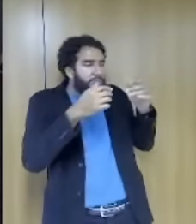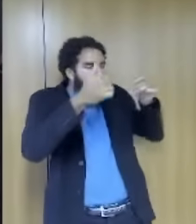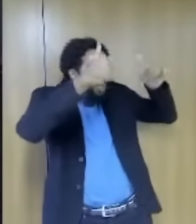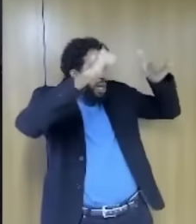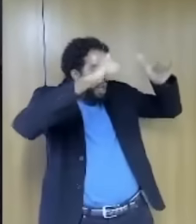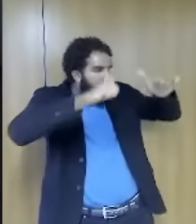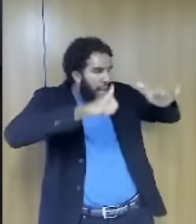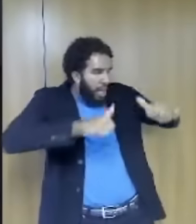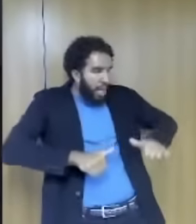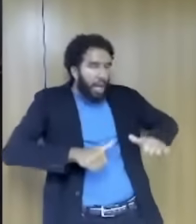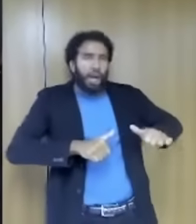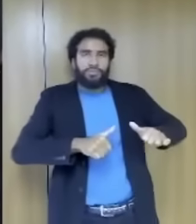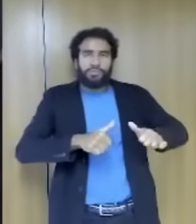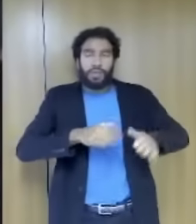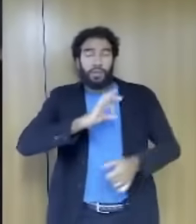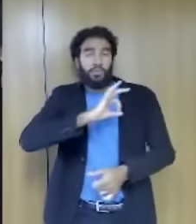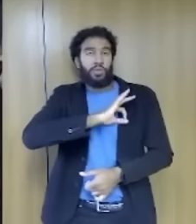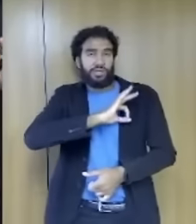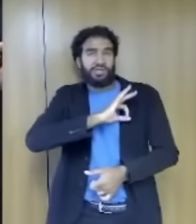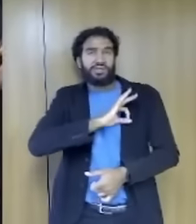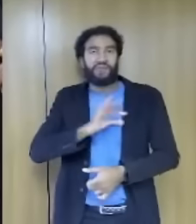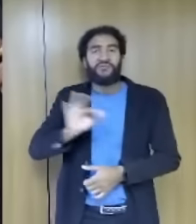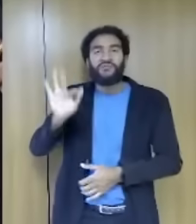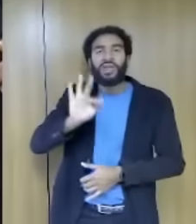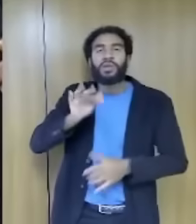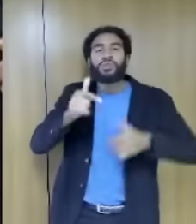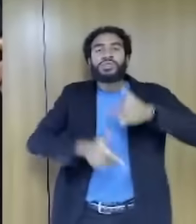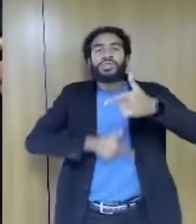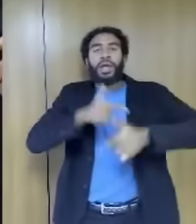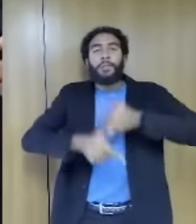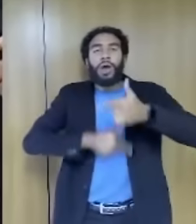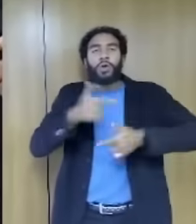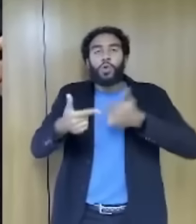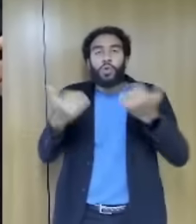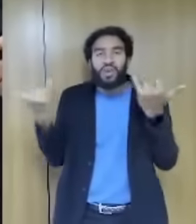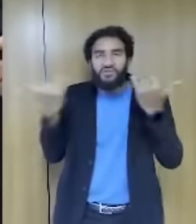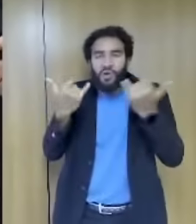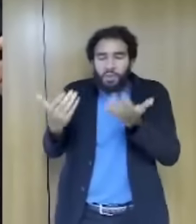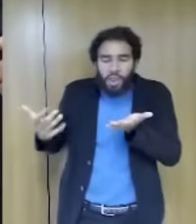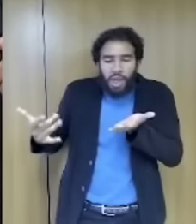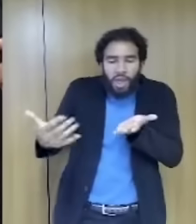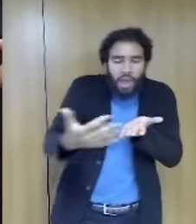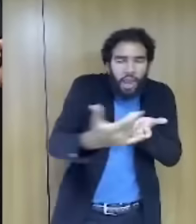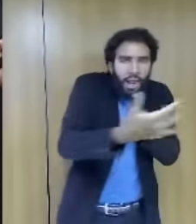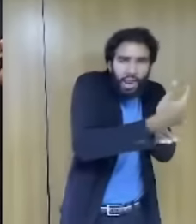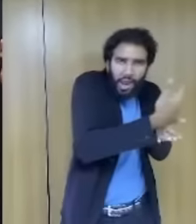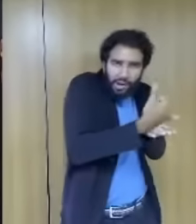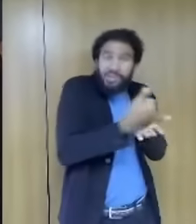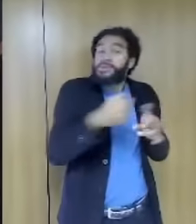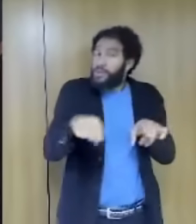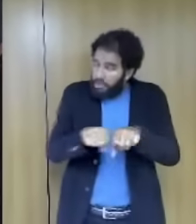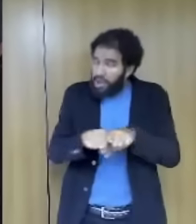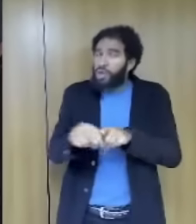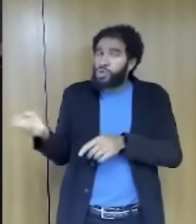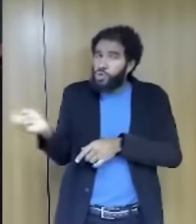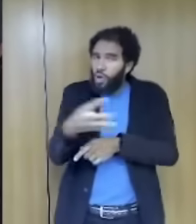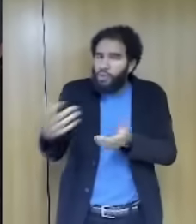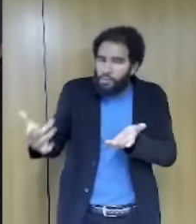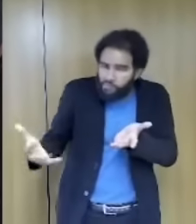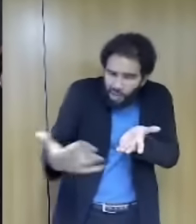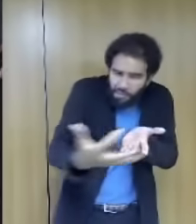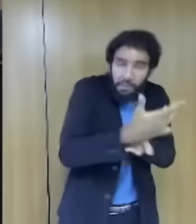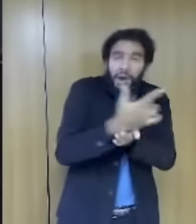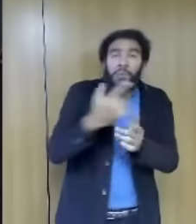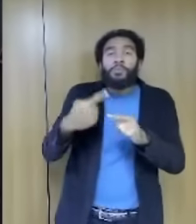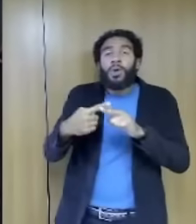Federal, nesses meses, trabalhou com as provas já colhidas e colheu novas provas, provas que